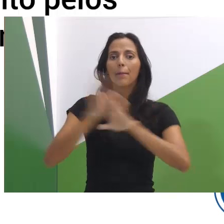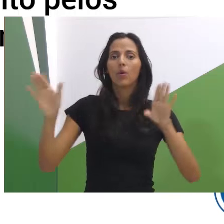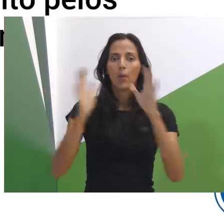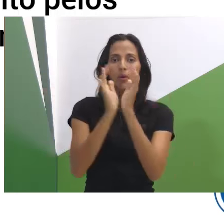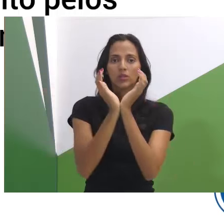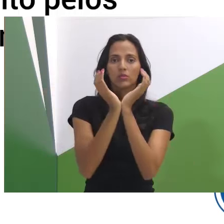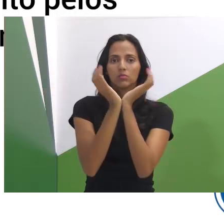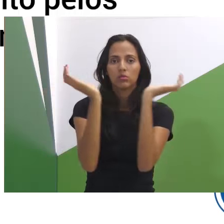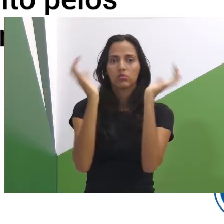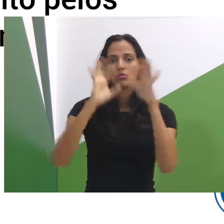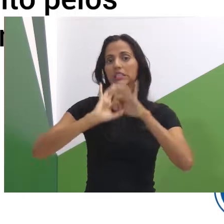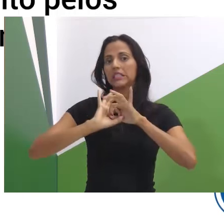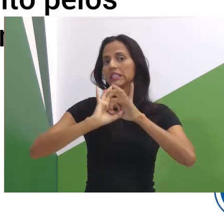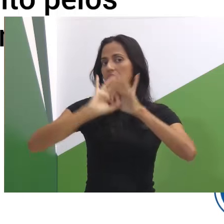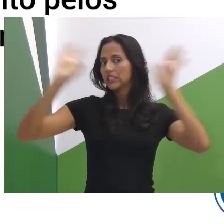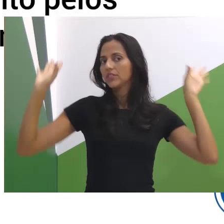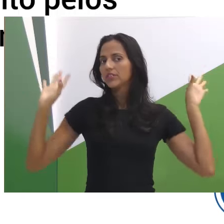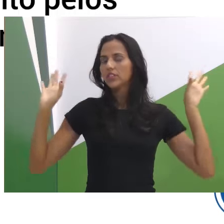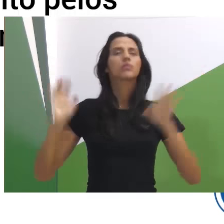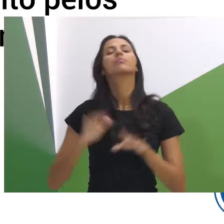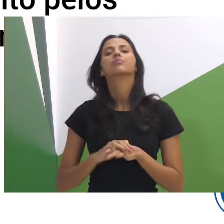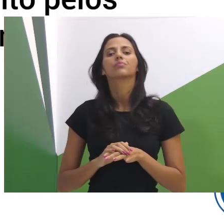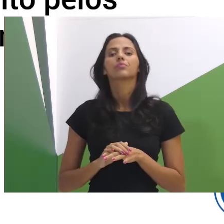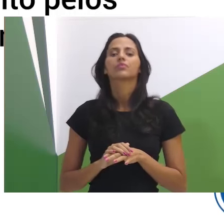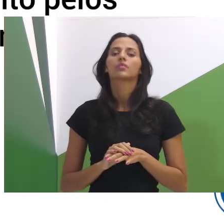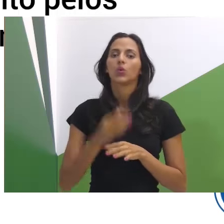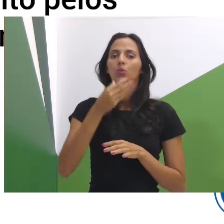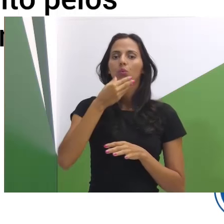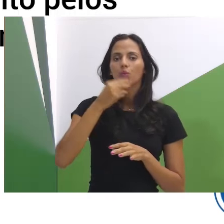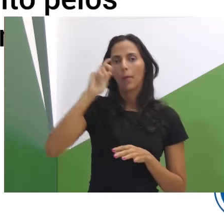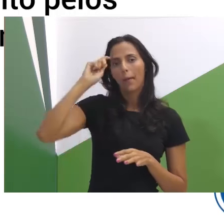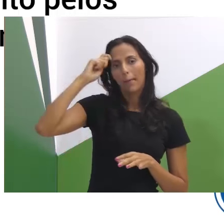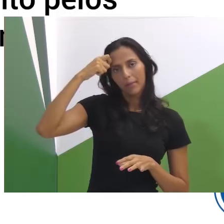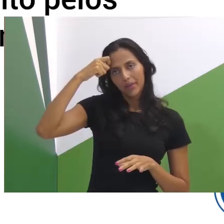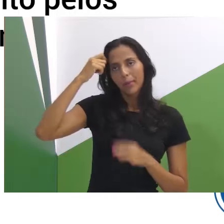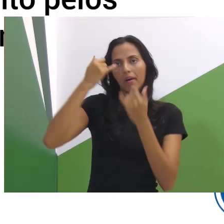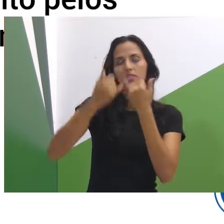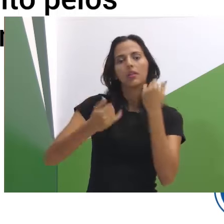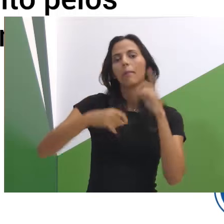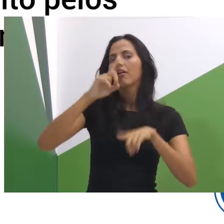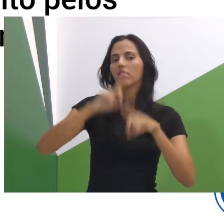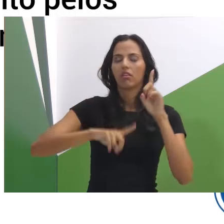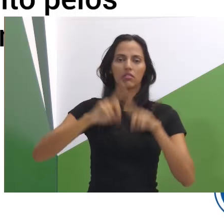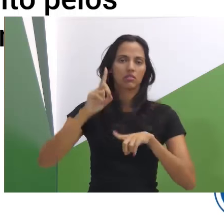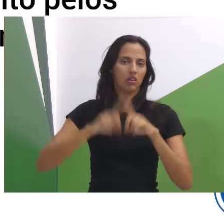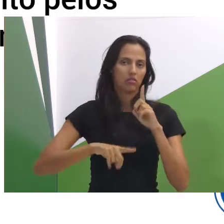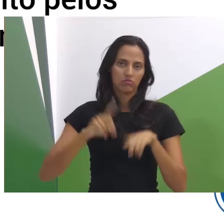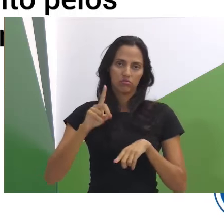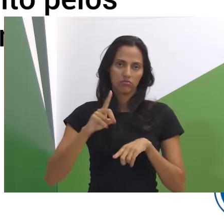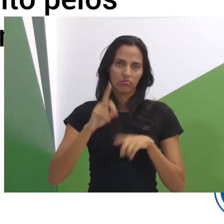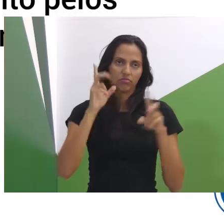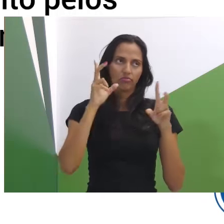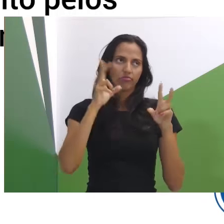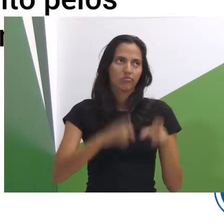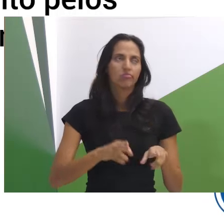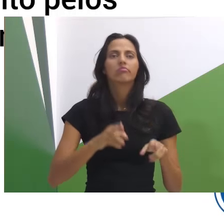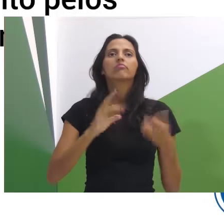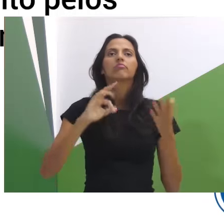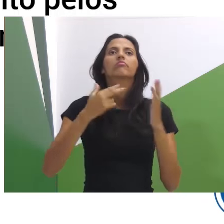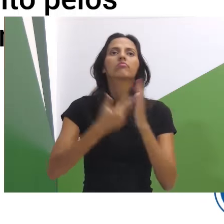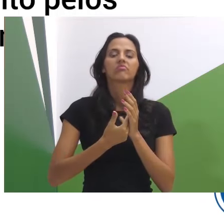A gente tem que lembrar que o escravo, ele era tratado como uma mercadoria. Então, a pessoa que